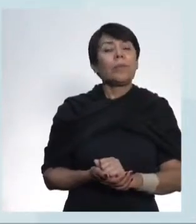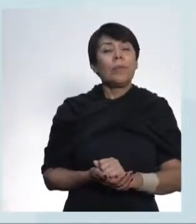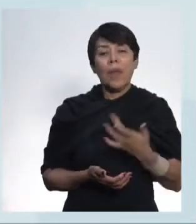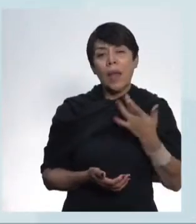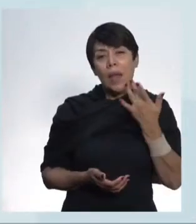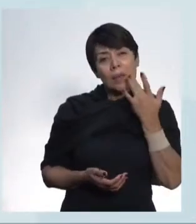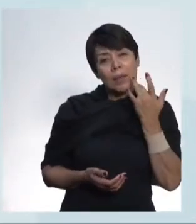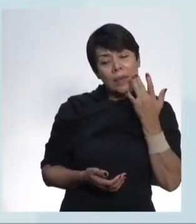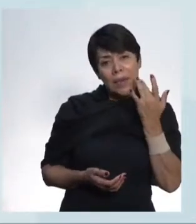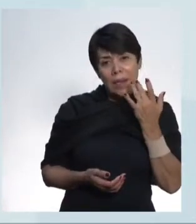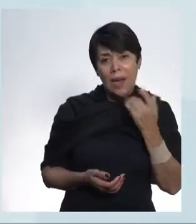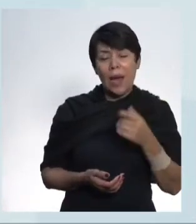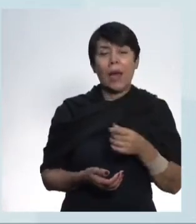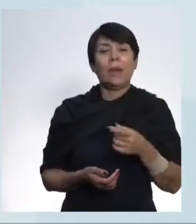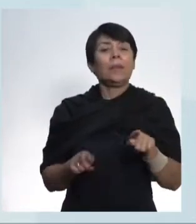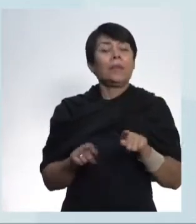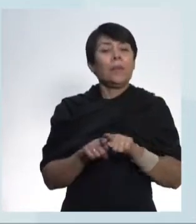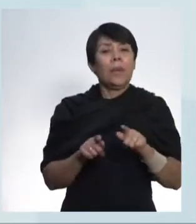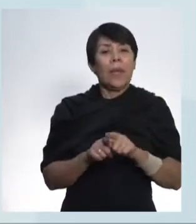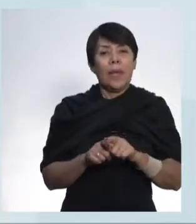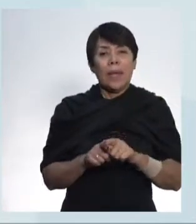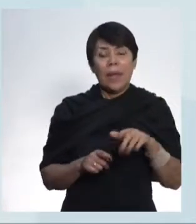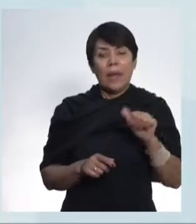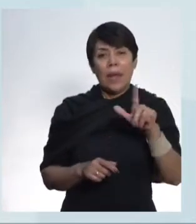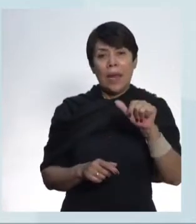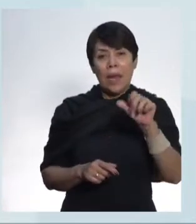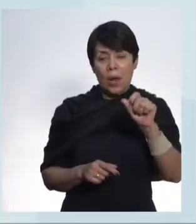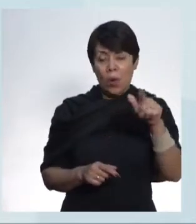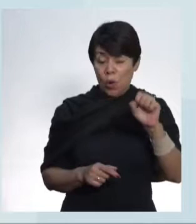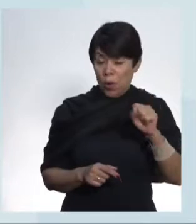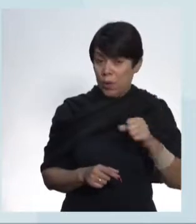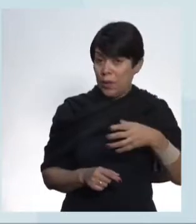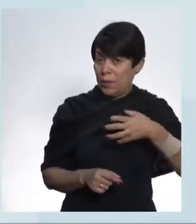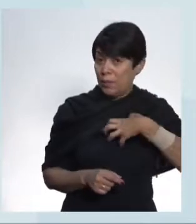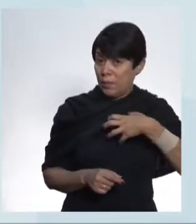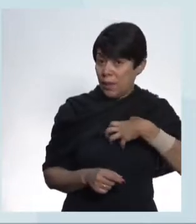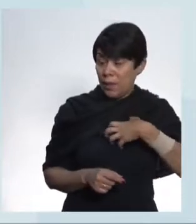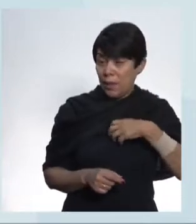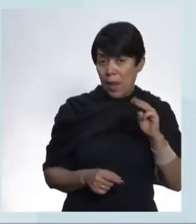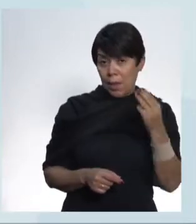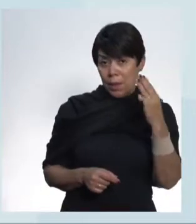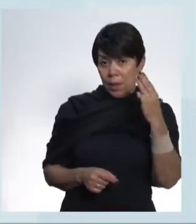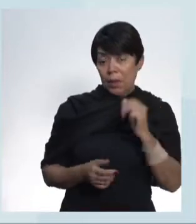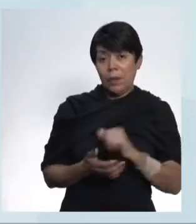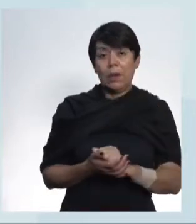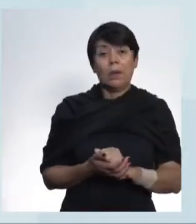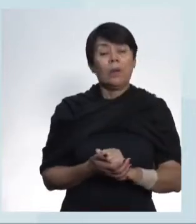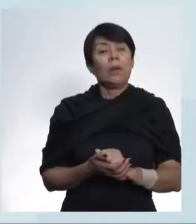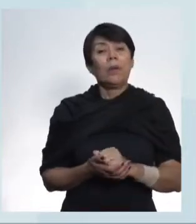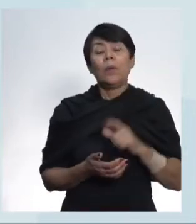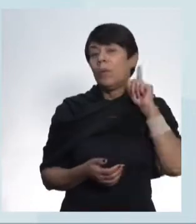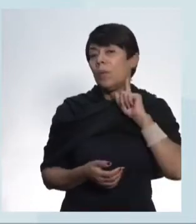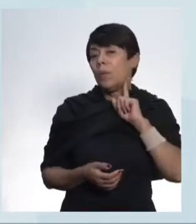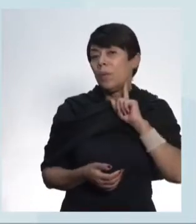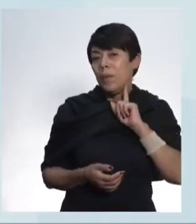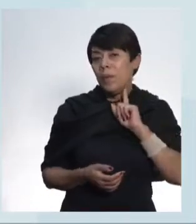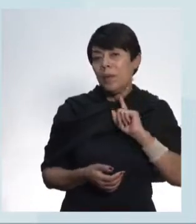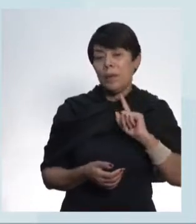Ceará, parte do território de Alagoas, Bahia, Maranhão, Minas Gerais,